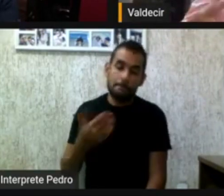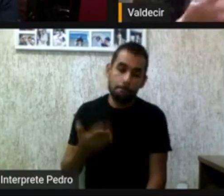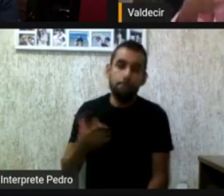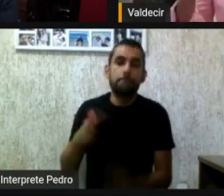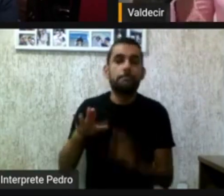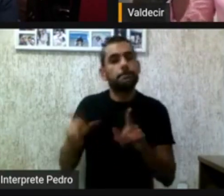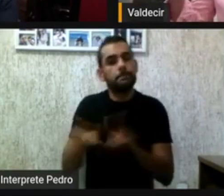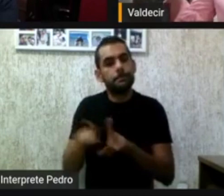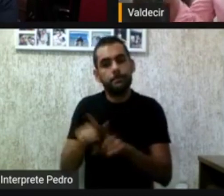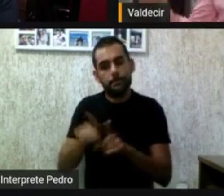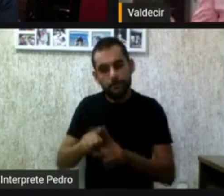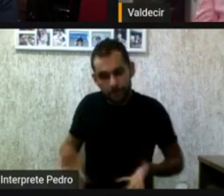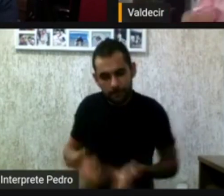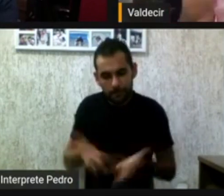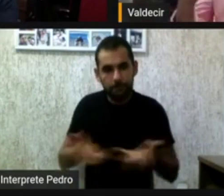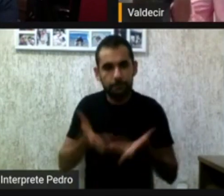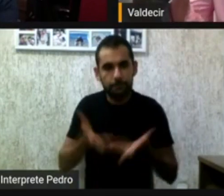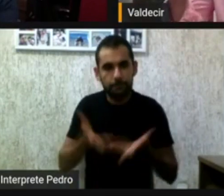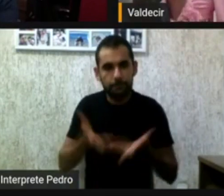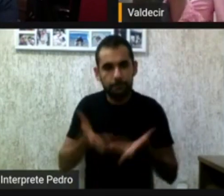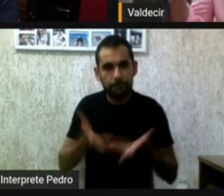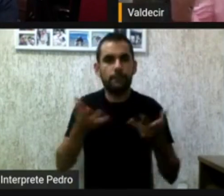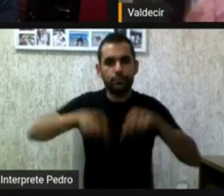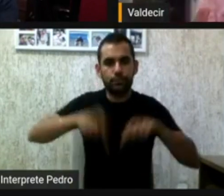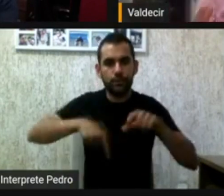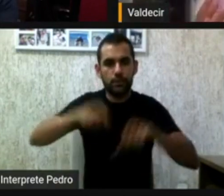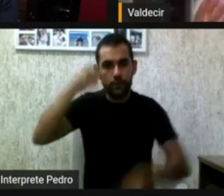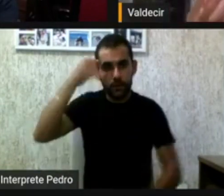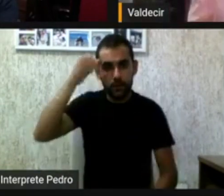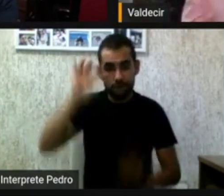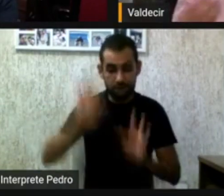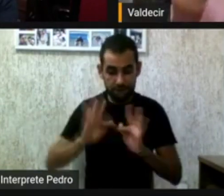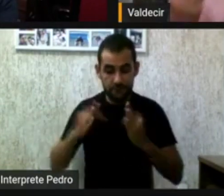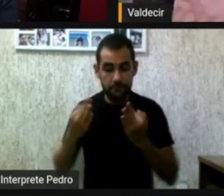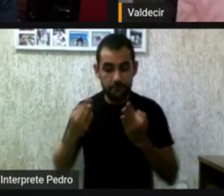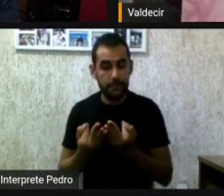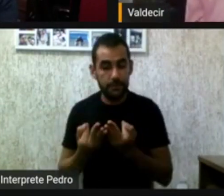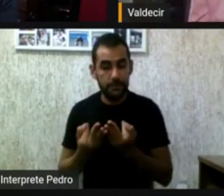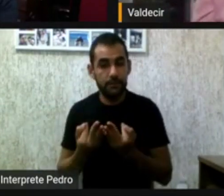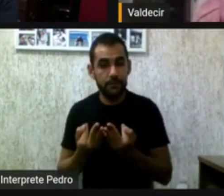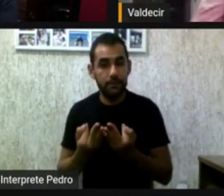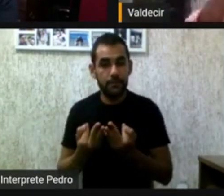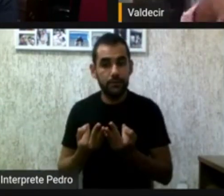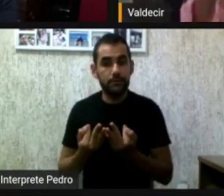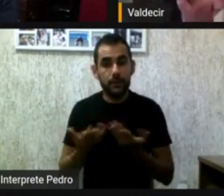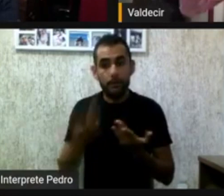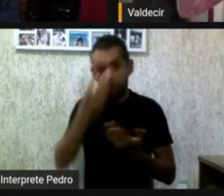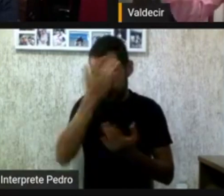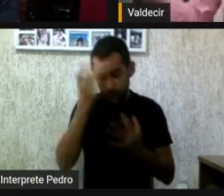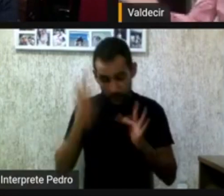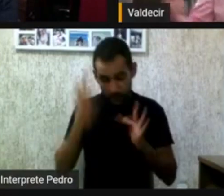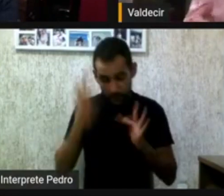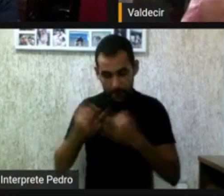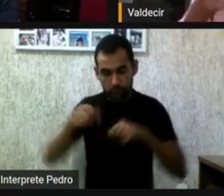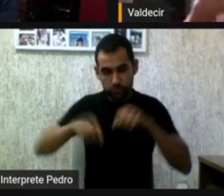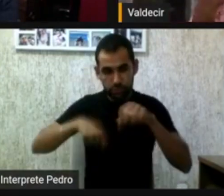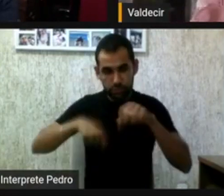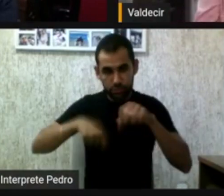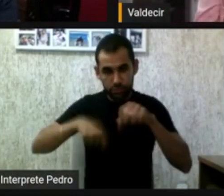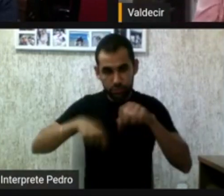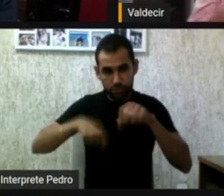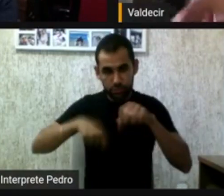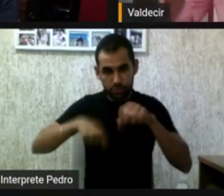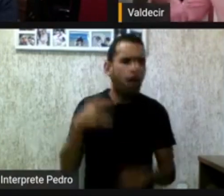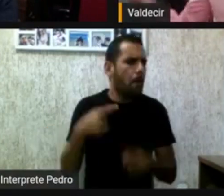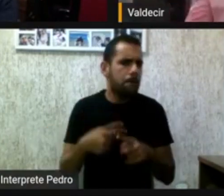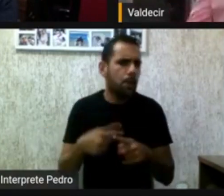também fomentar a nossa agricultura rural, a nossa agricultura familiar, né? O nosso agricultor familiar. E nisso depois nós vamos falar futuramente por